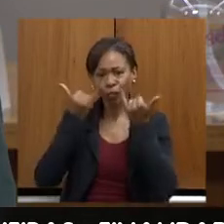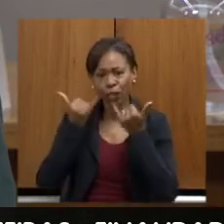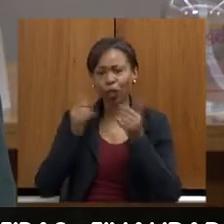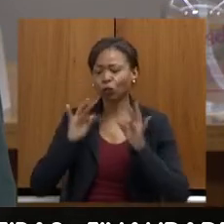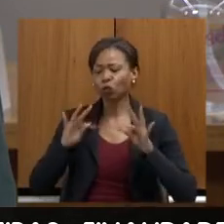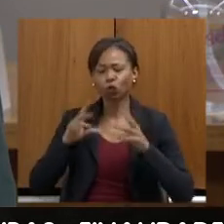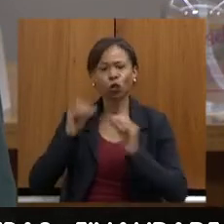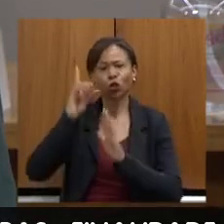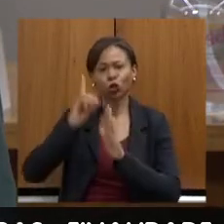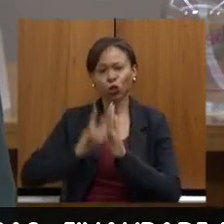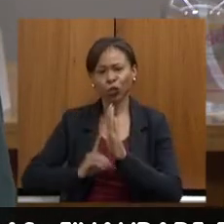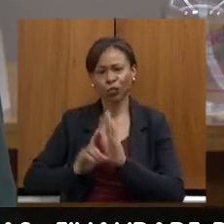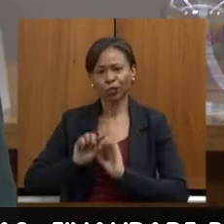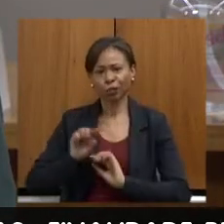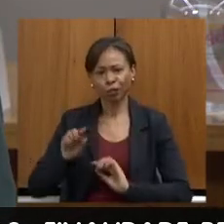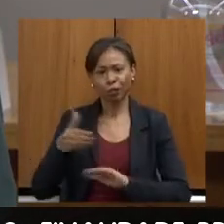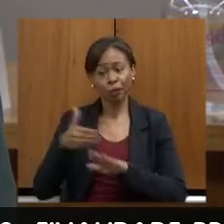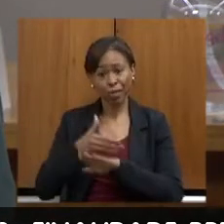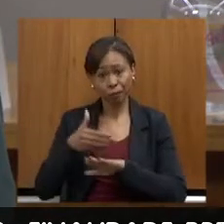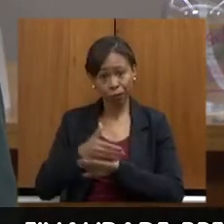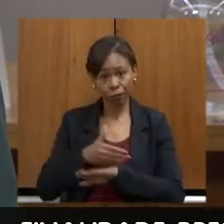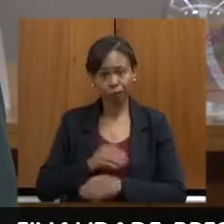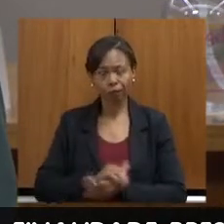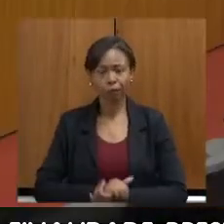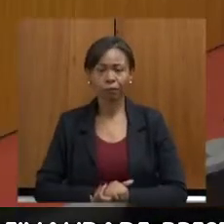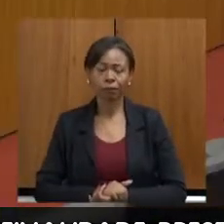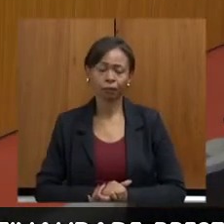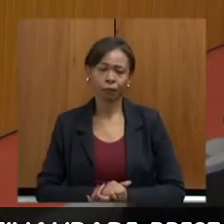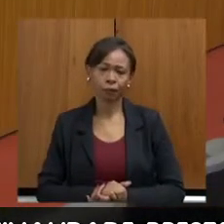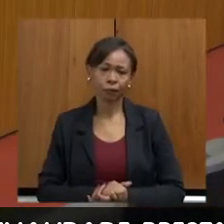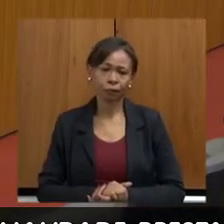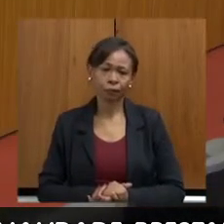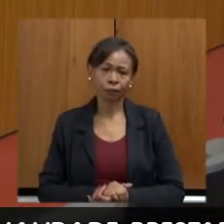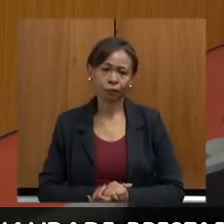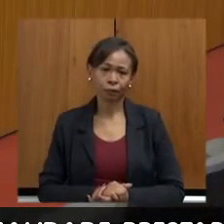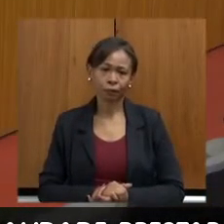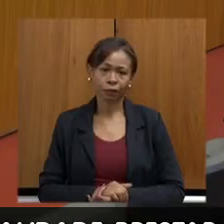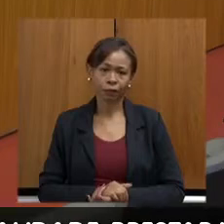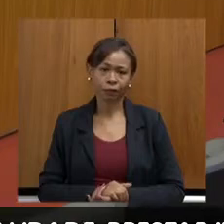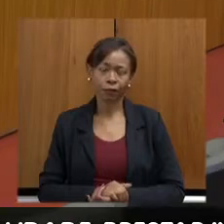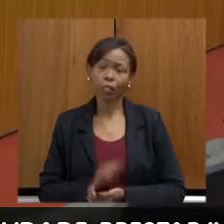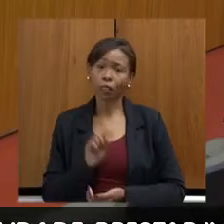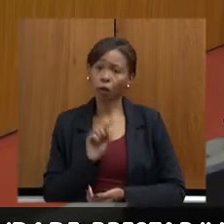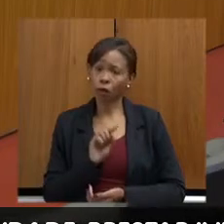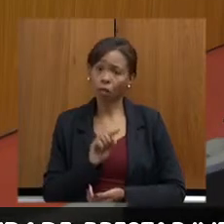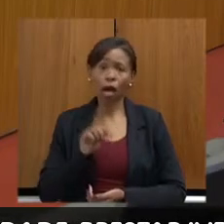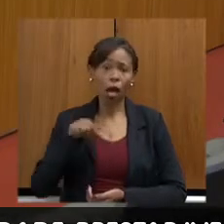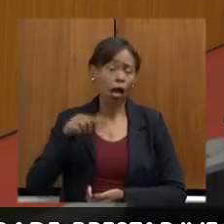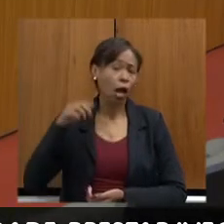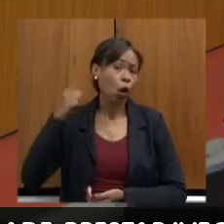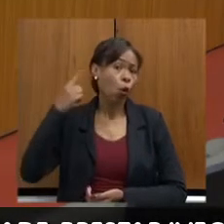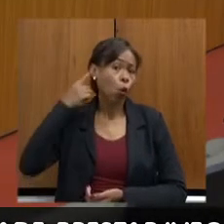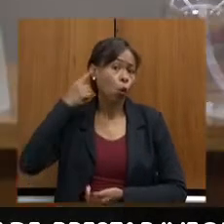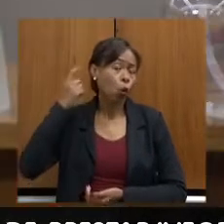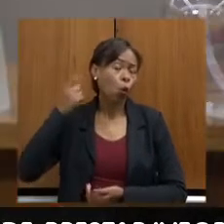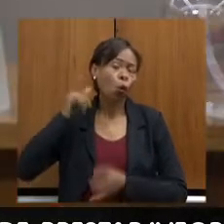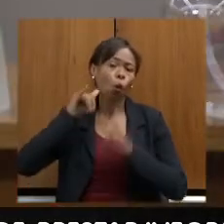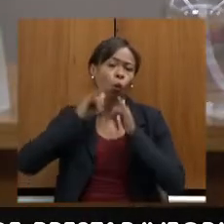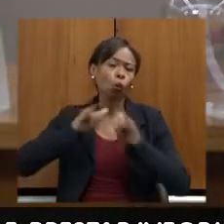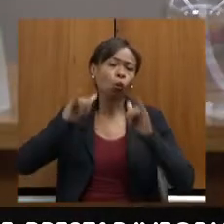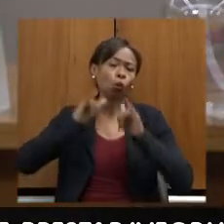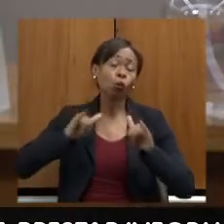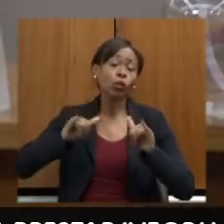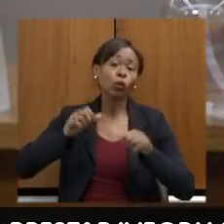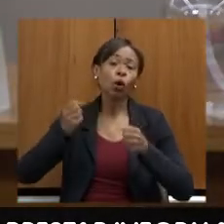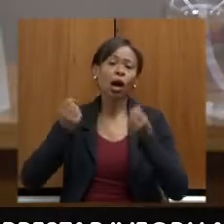ando devagar porque já tive pressa o nosso seis essa do Renato Teixeira